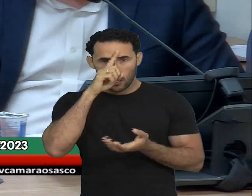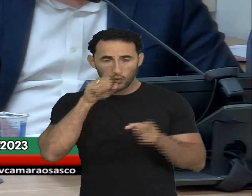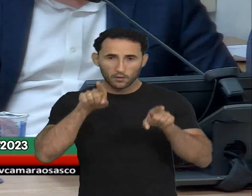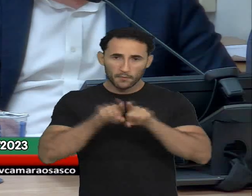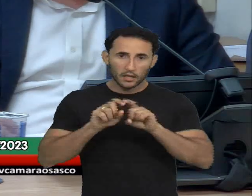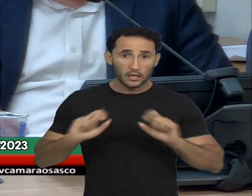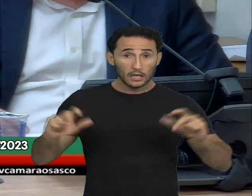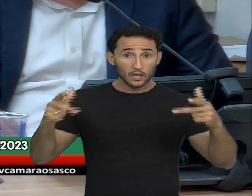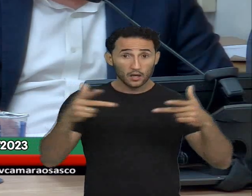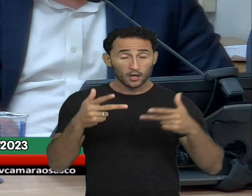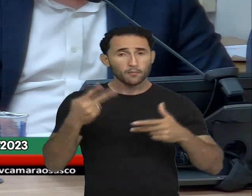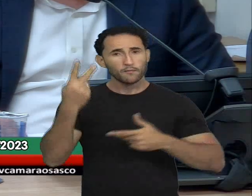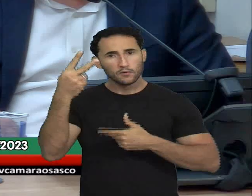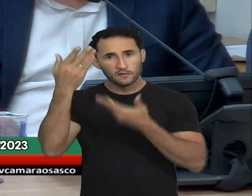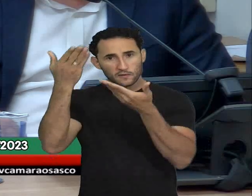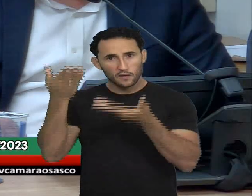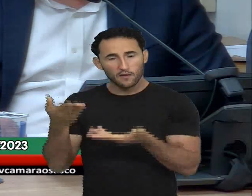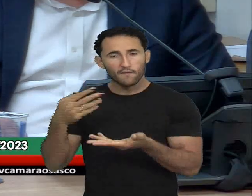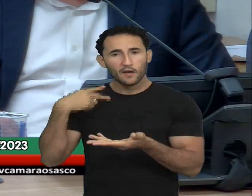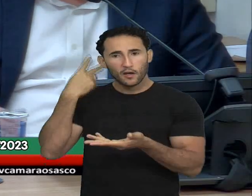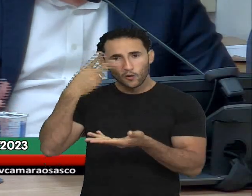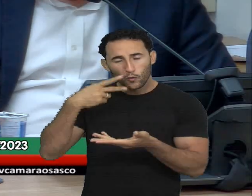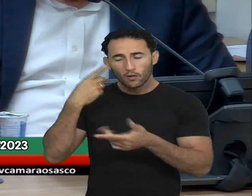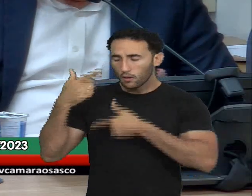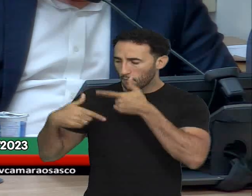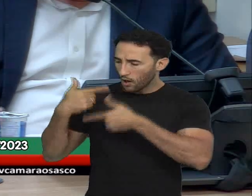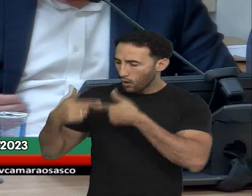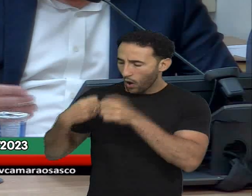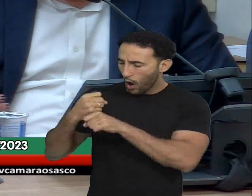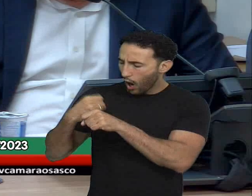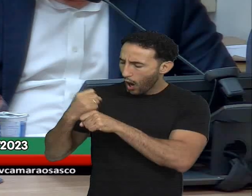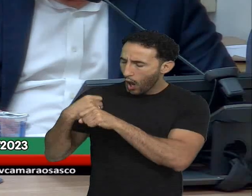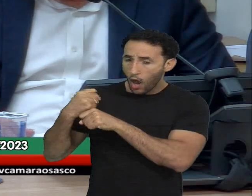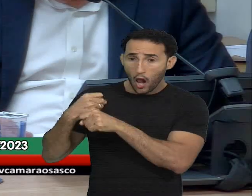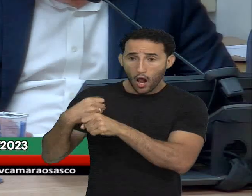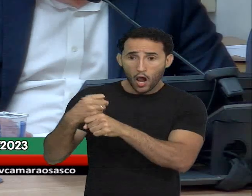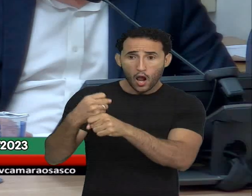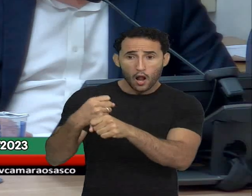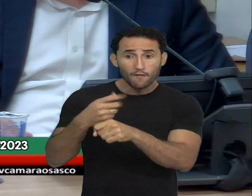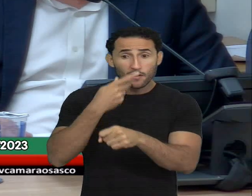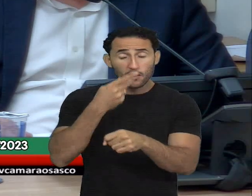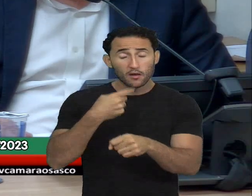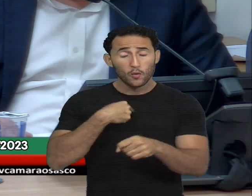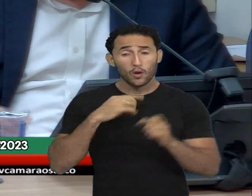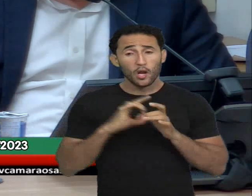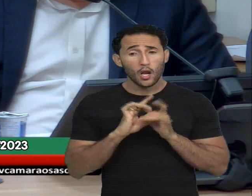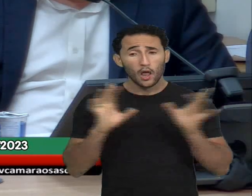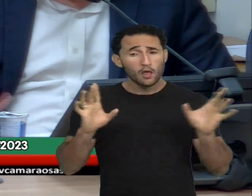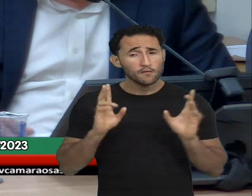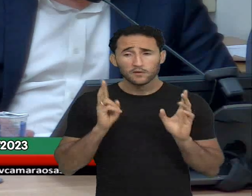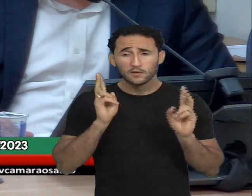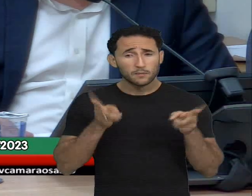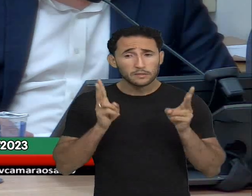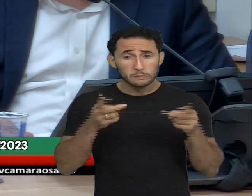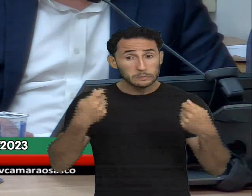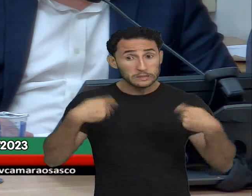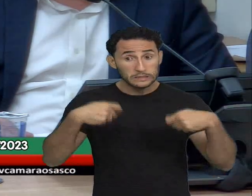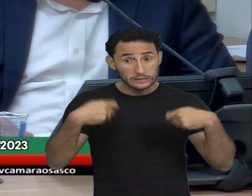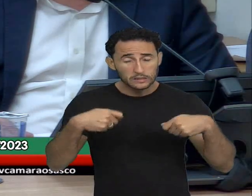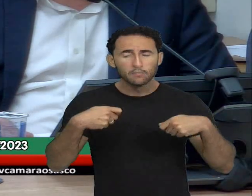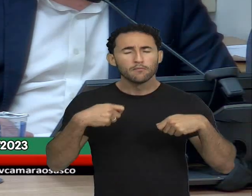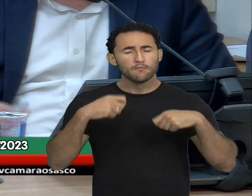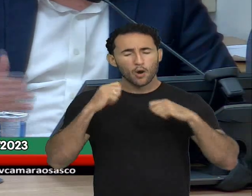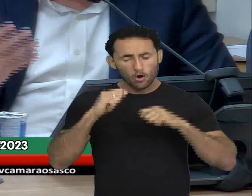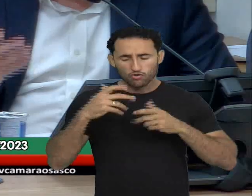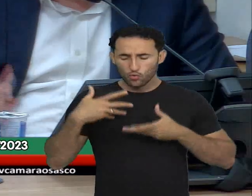esse trabalho que a senhora vem fazendo há muitos anos, e mostrar que eu estou à disposição, sempre que for necessário, para vir aqui